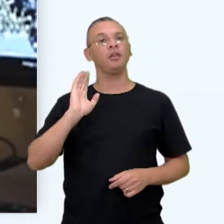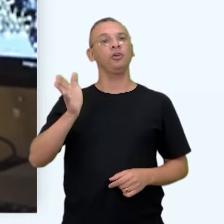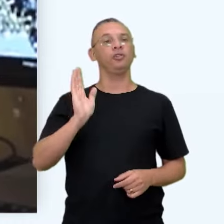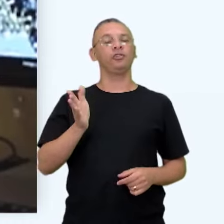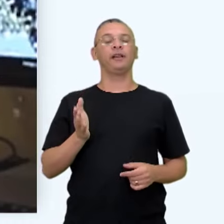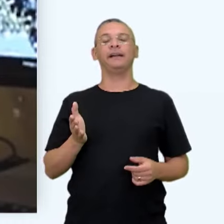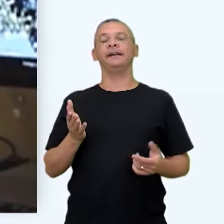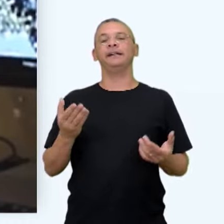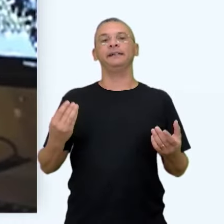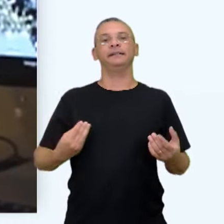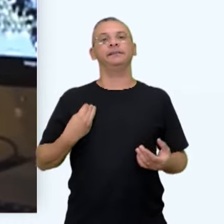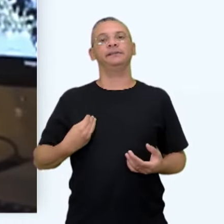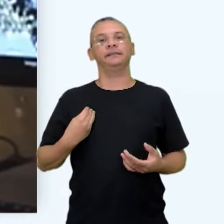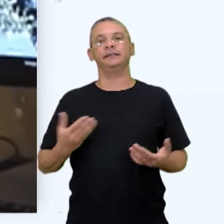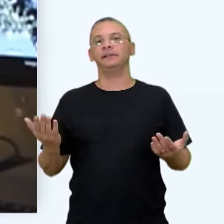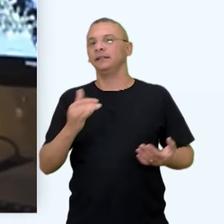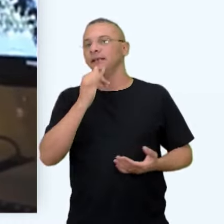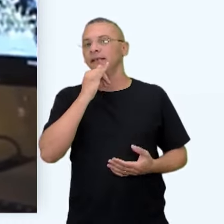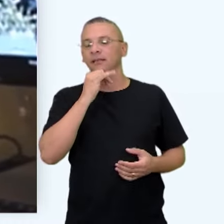uma